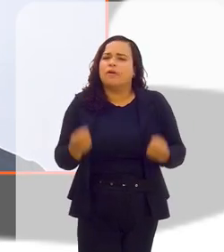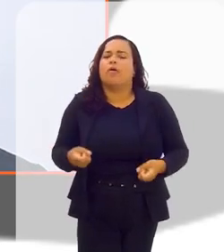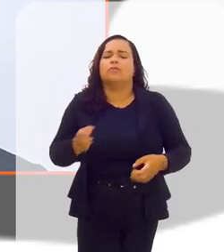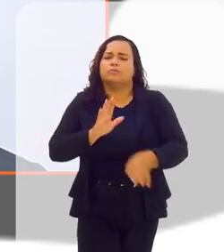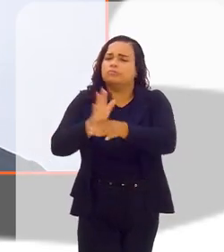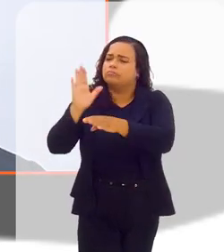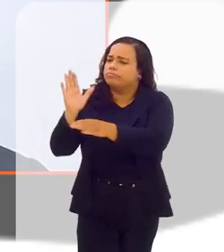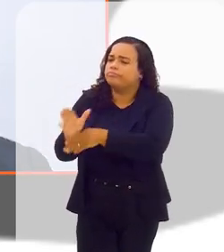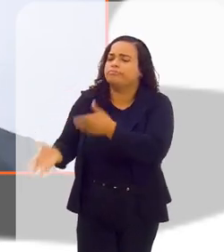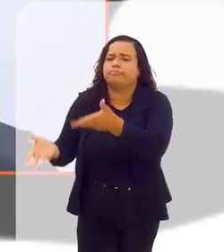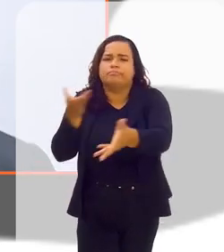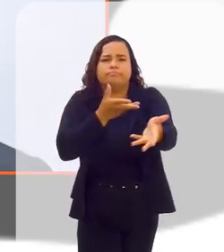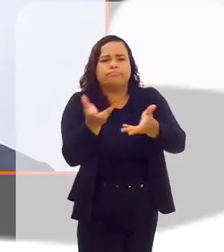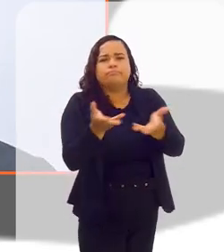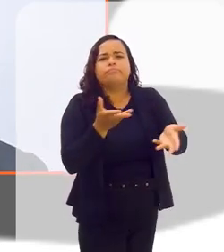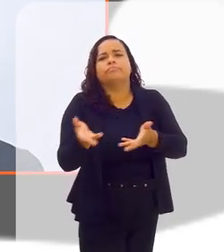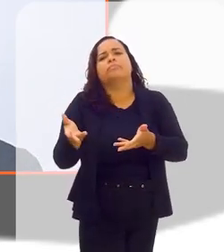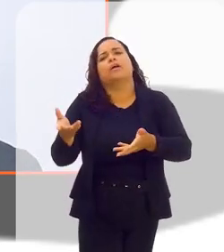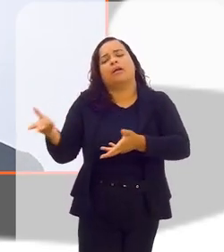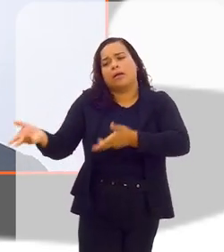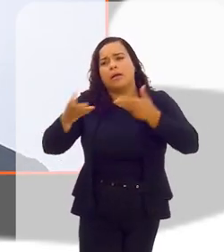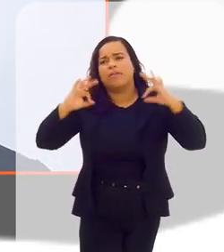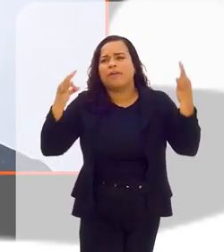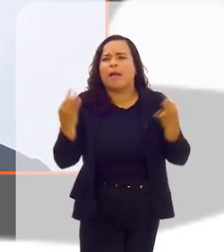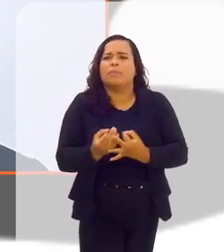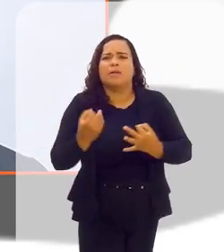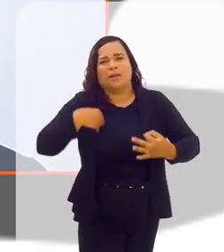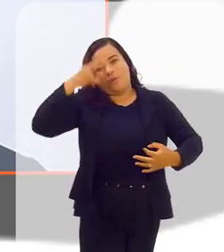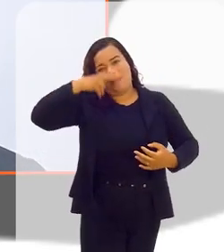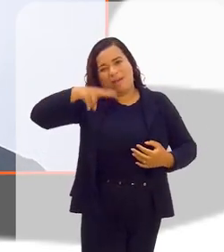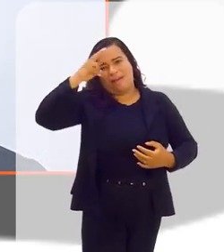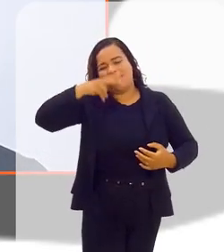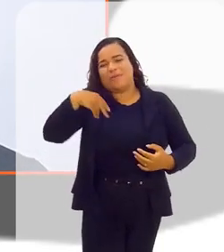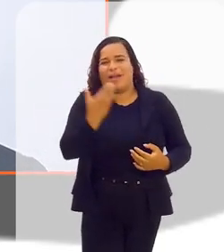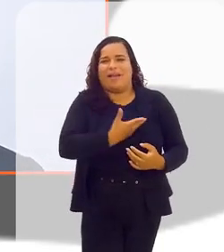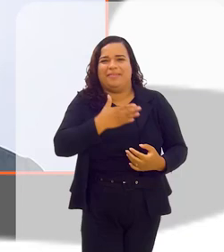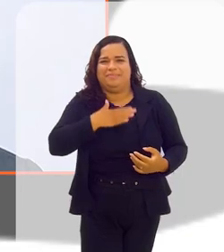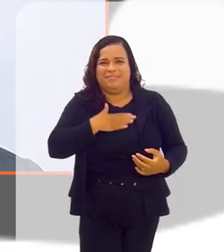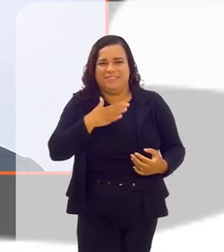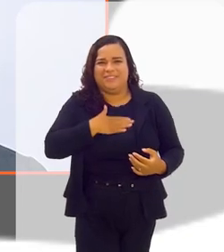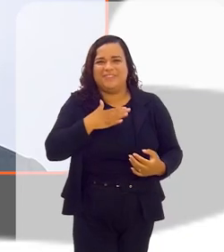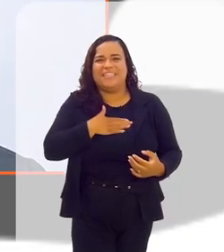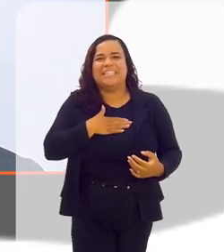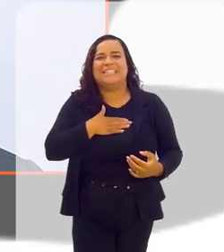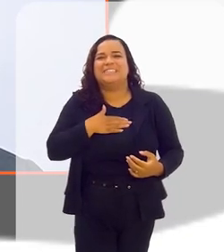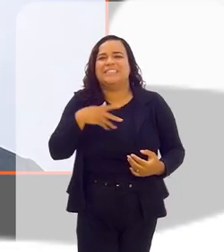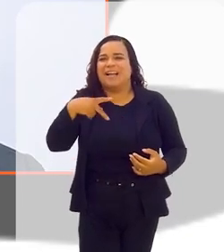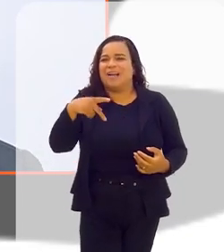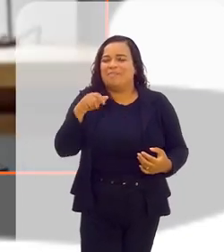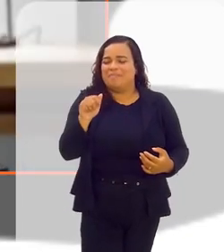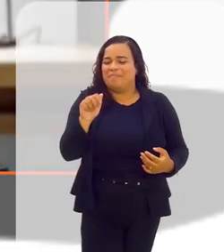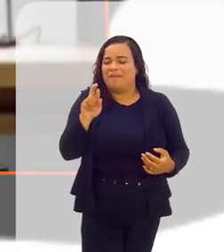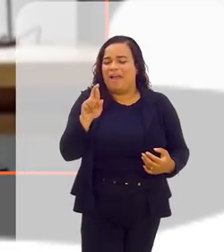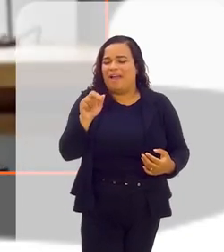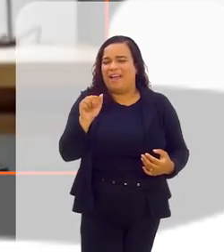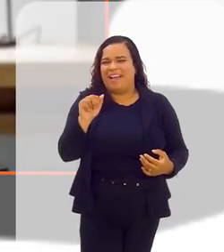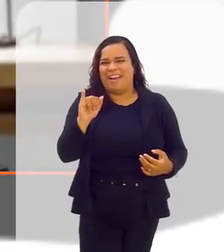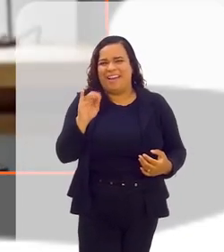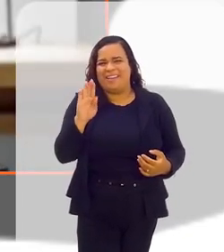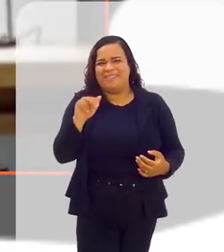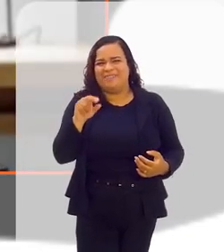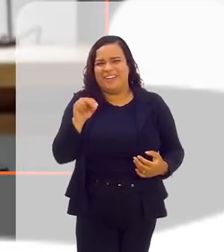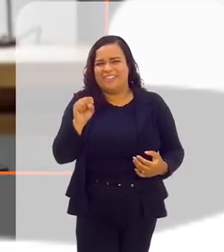a generosidade. Sempre é gostoso você receber um parente. Eu lembro dos meus amigos paraibanos, né? Um abraço para Paraíba, o